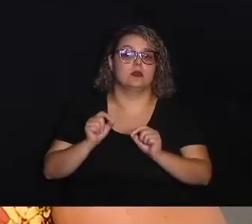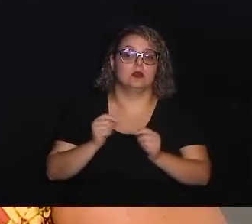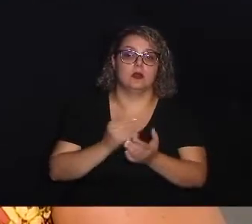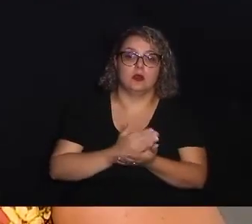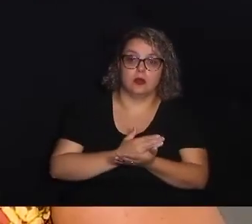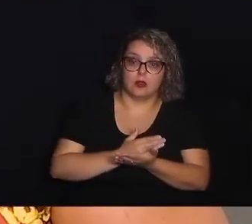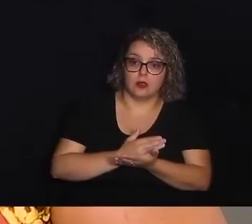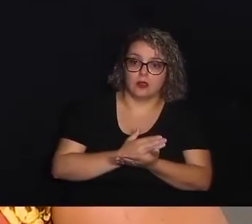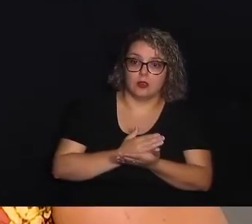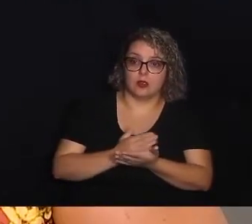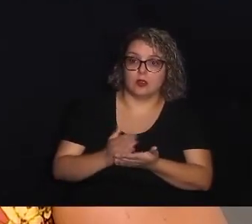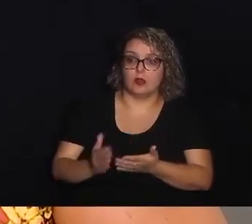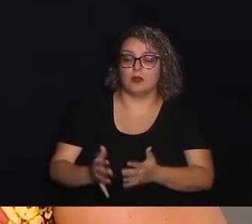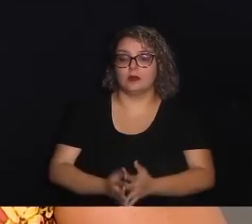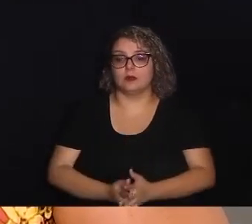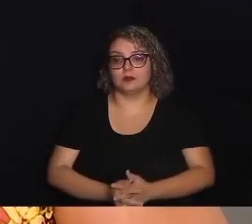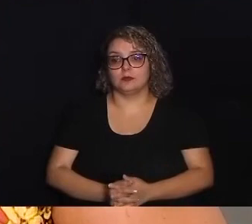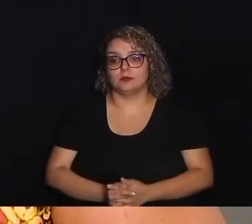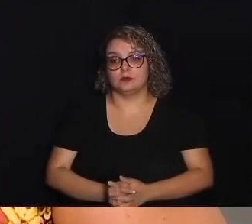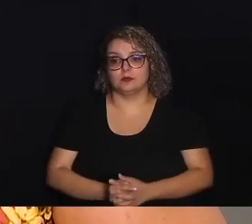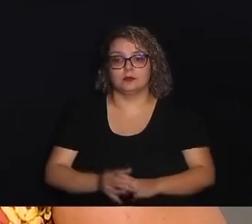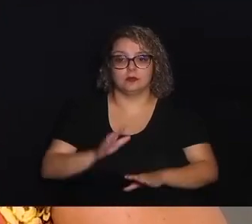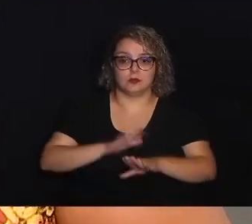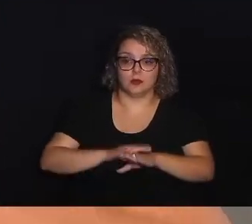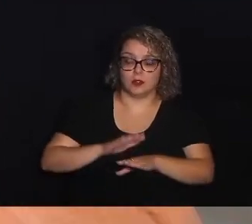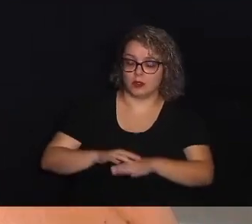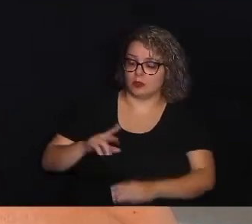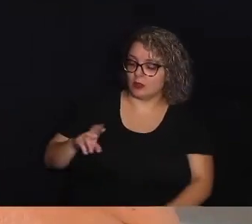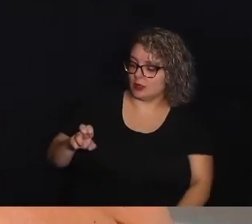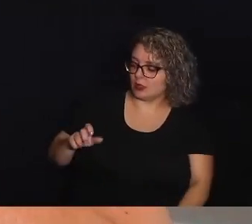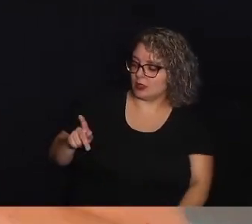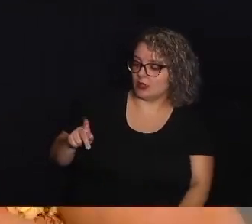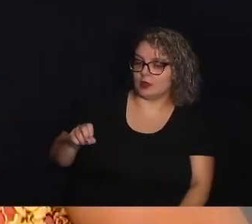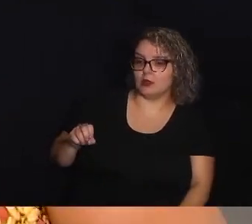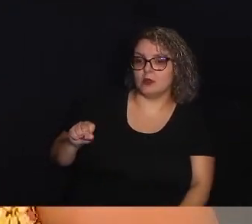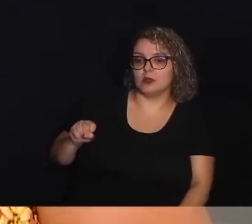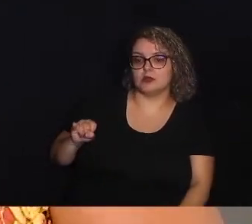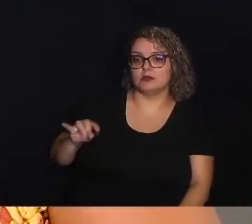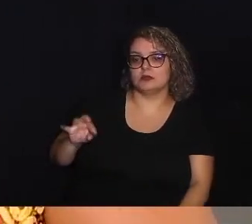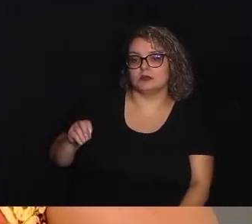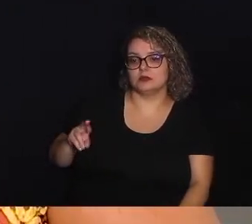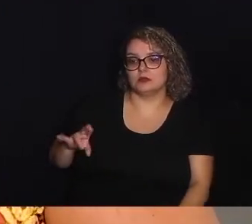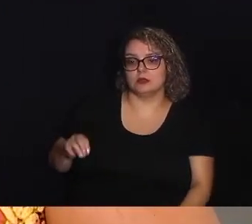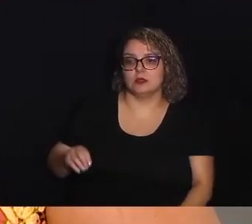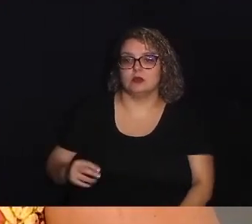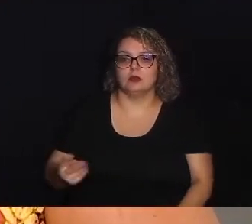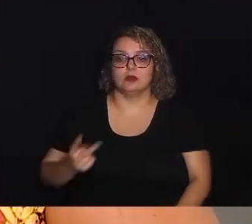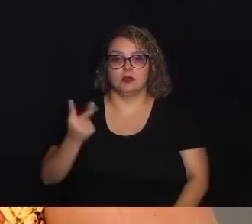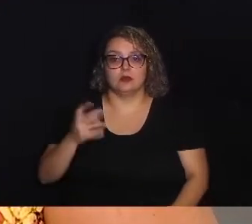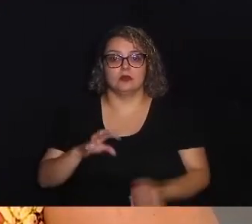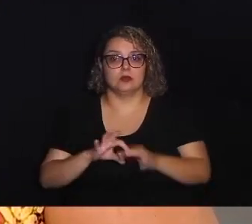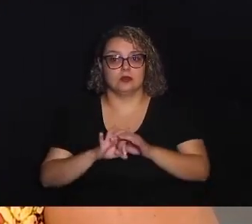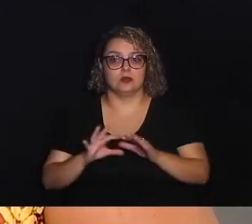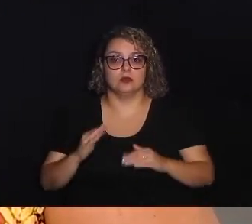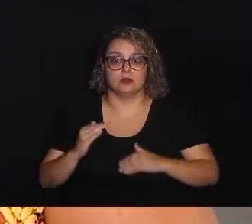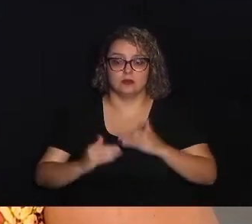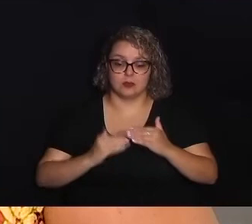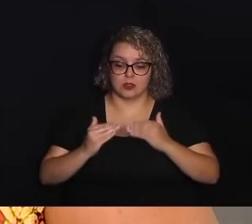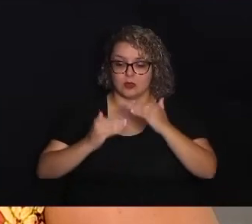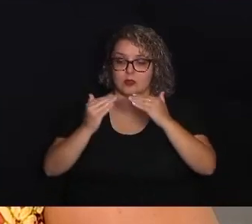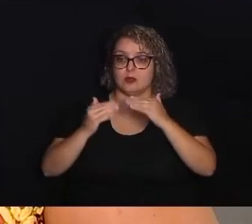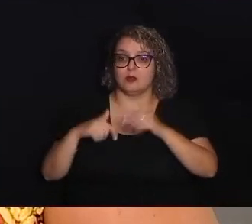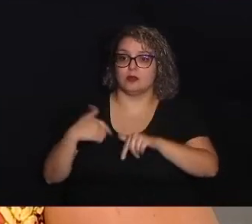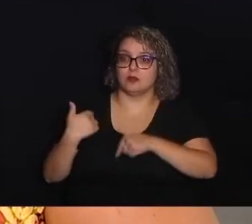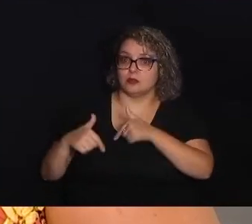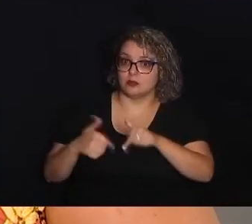então A ideia é que nós comecemos nesse nessa ação com repositório com a valorização